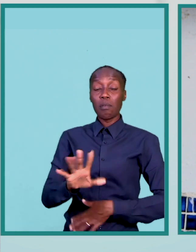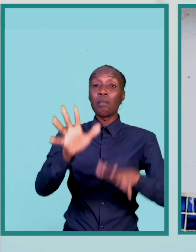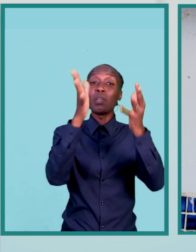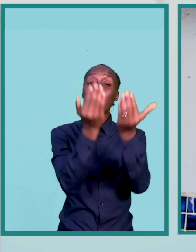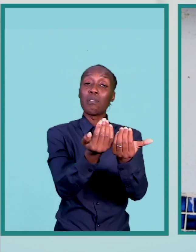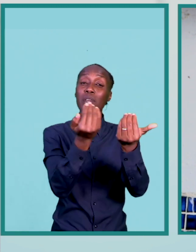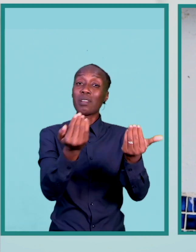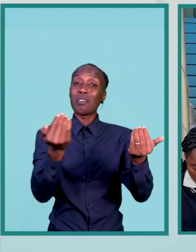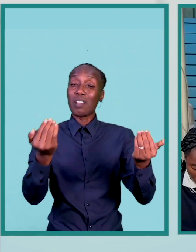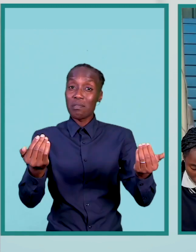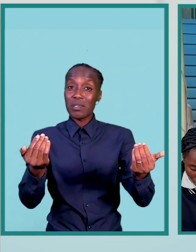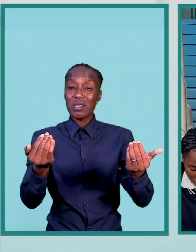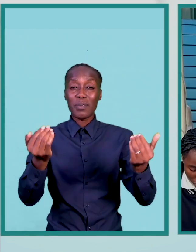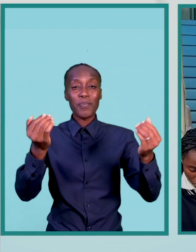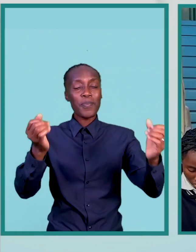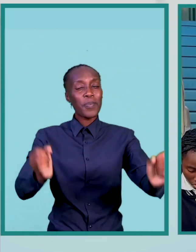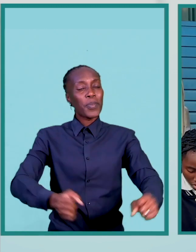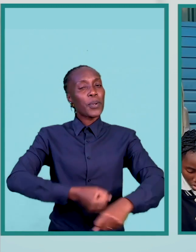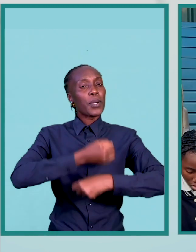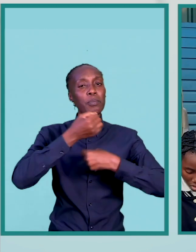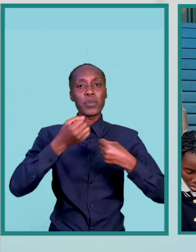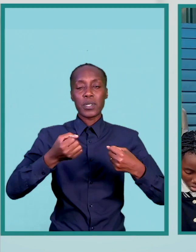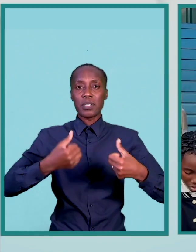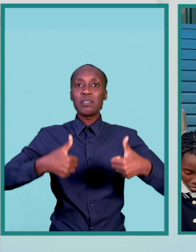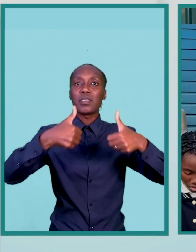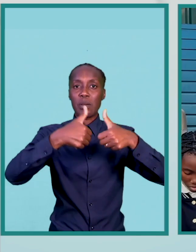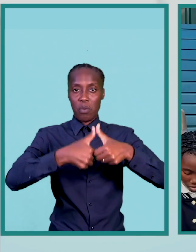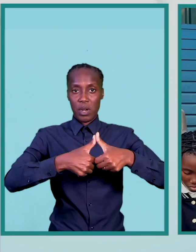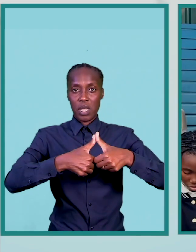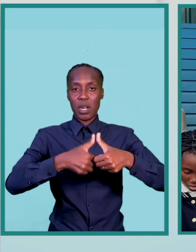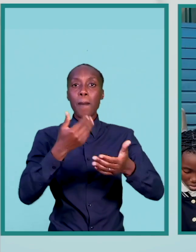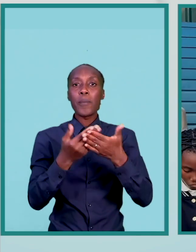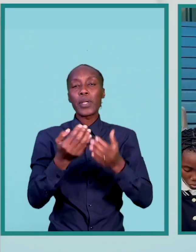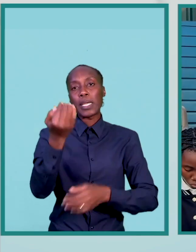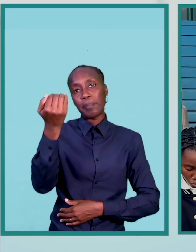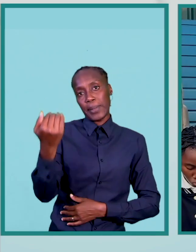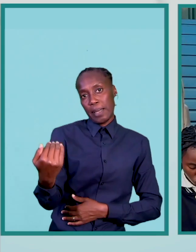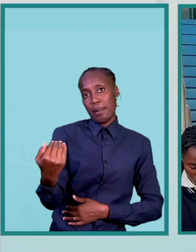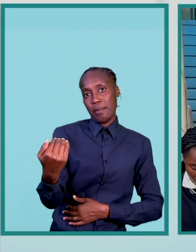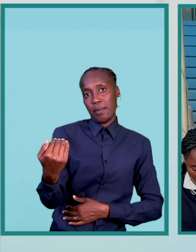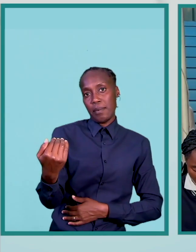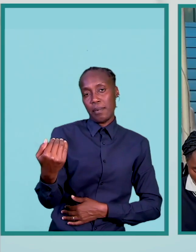nenhuma criança não pode namorar enquanto é muito pequeno.